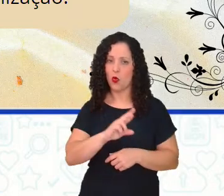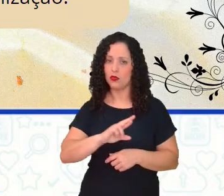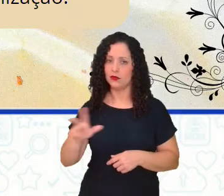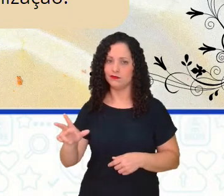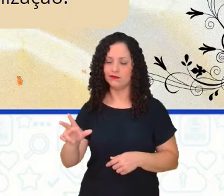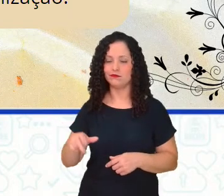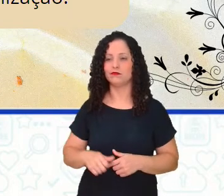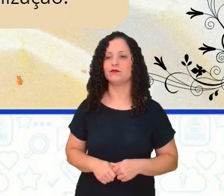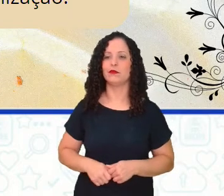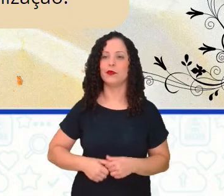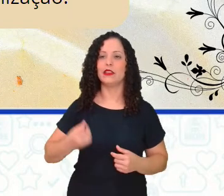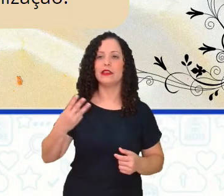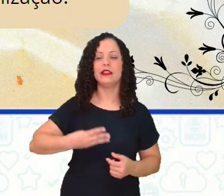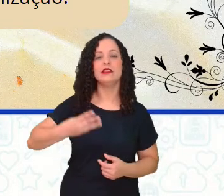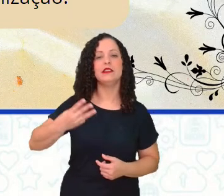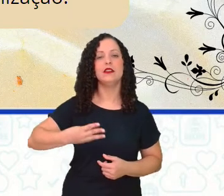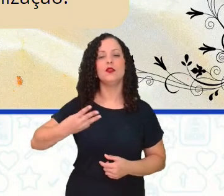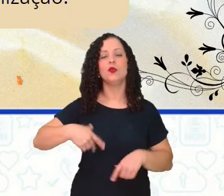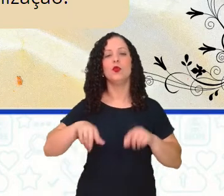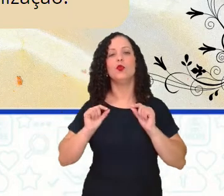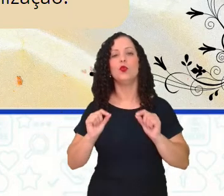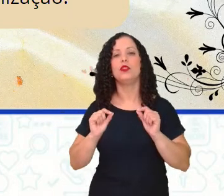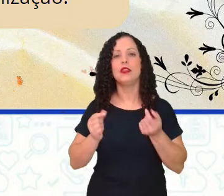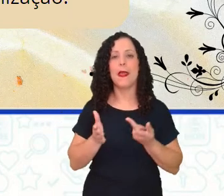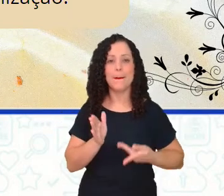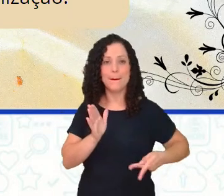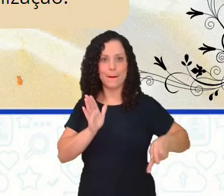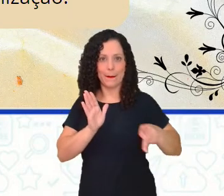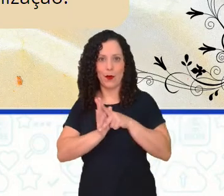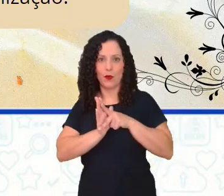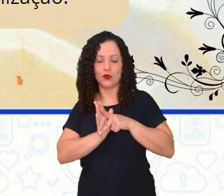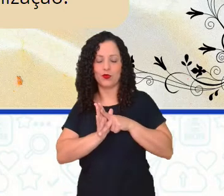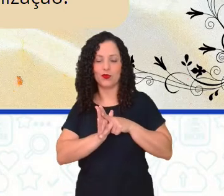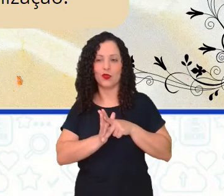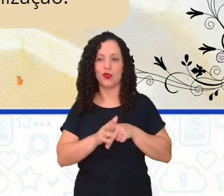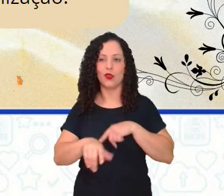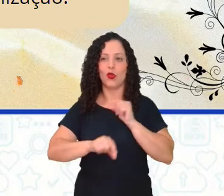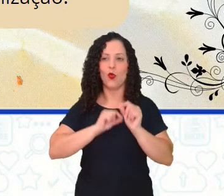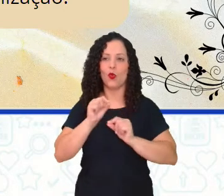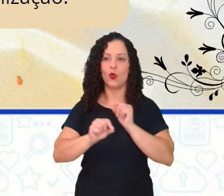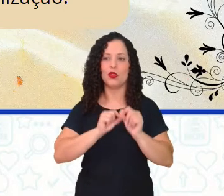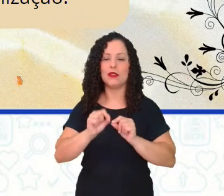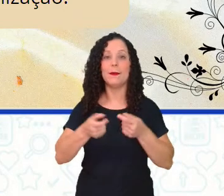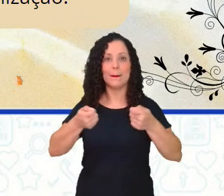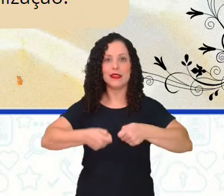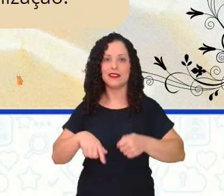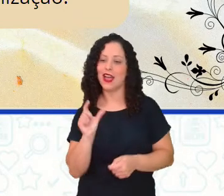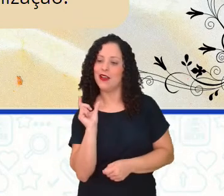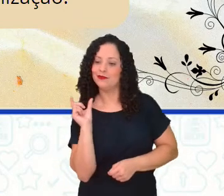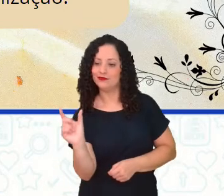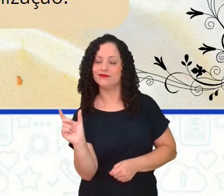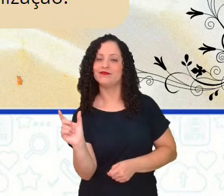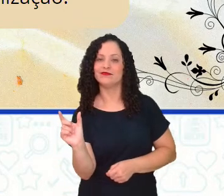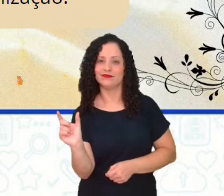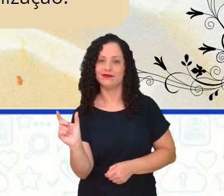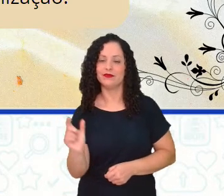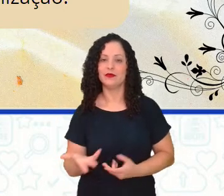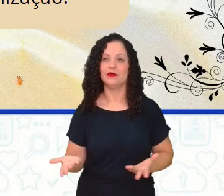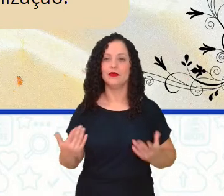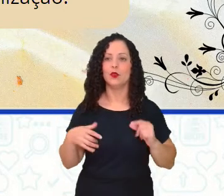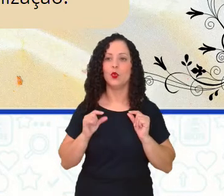O terceiro sentido é com o sentido de pertencer. Ele também vai exigir preposição. Então, assiste